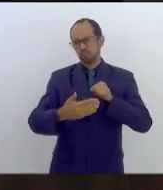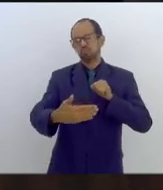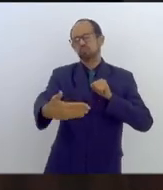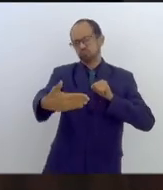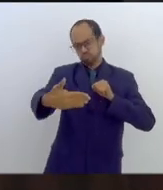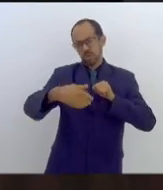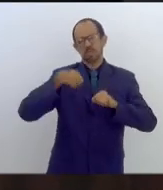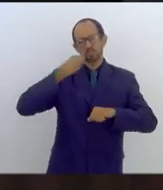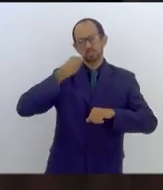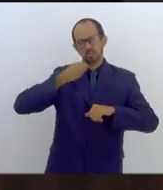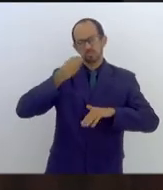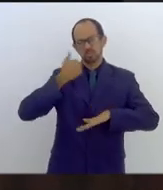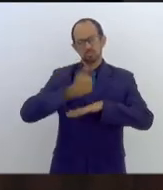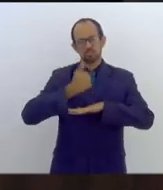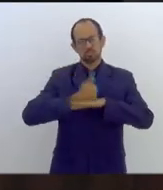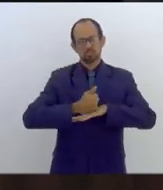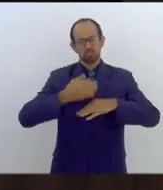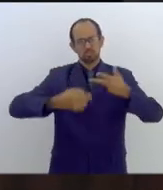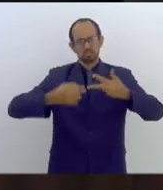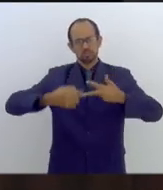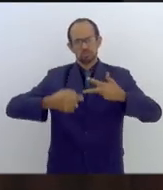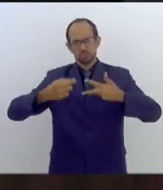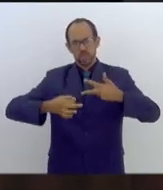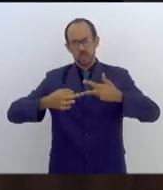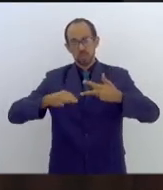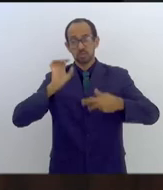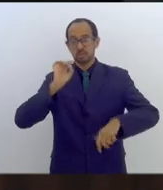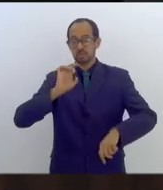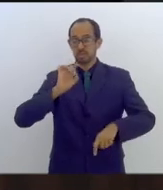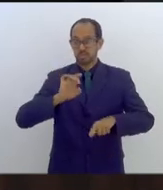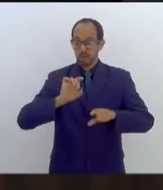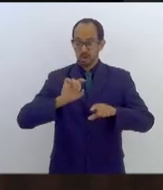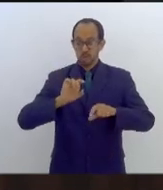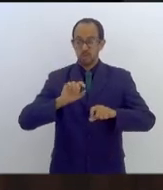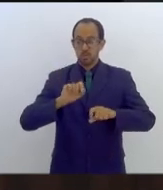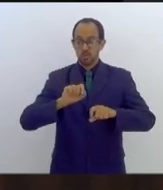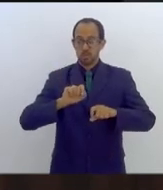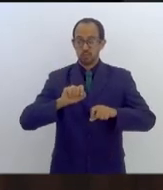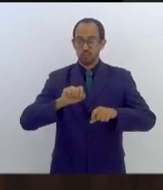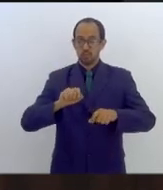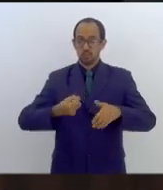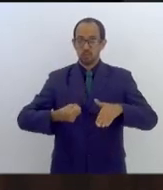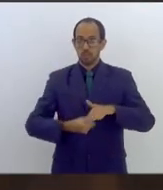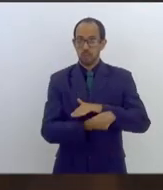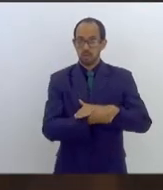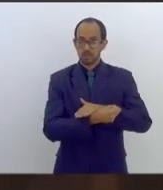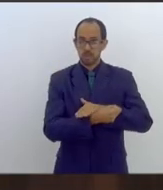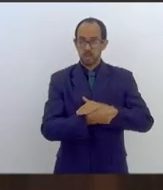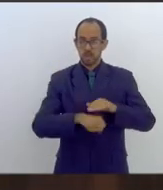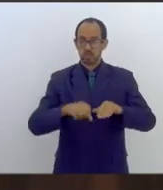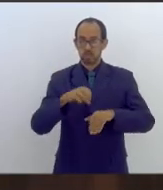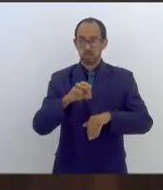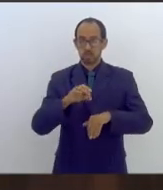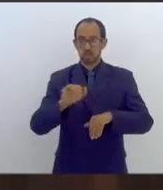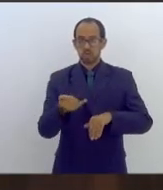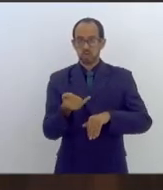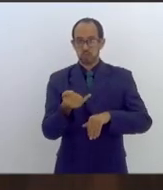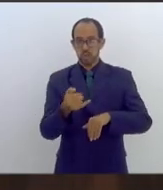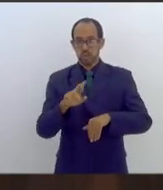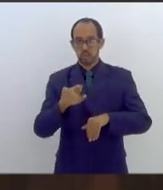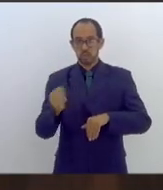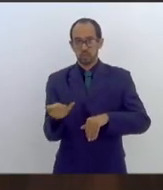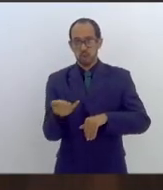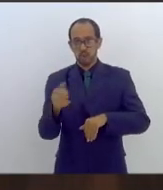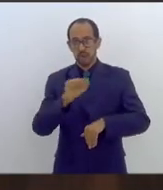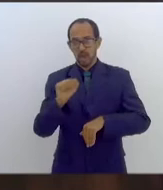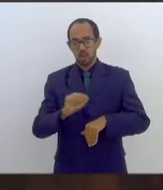toda a sua trajetória no judiciário em especial desde que foi postado no Tribunal de Justiça do Rio de Janeiro no mês de